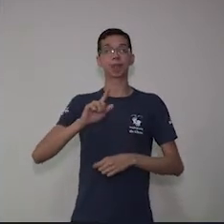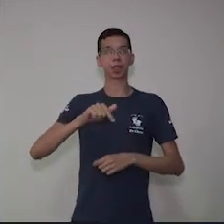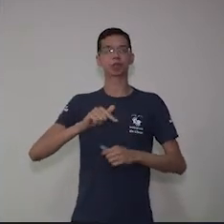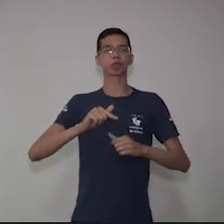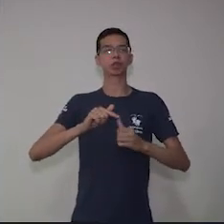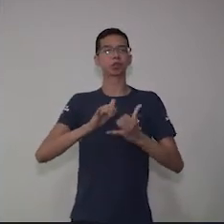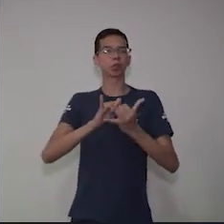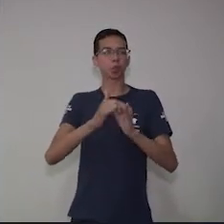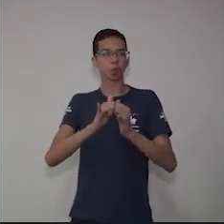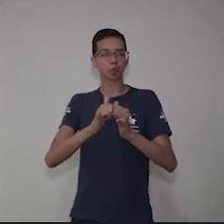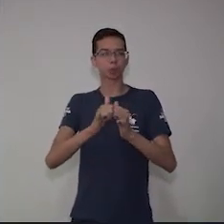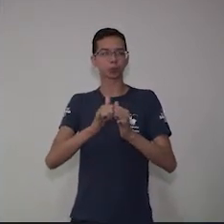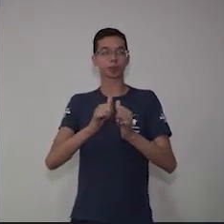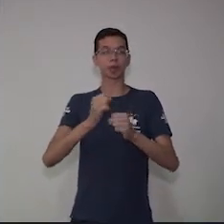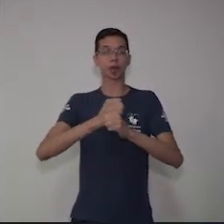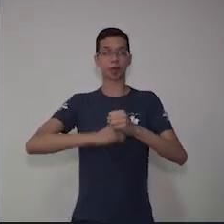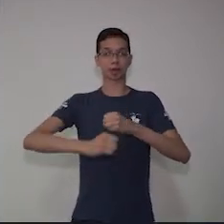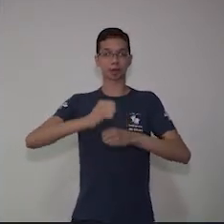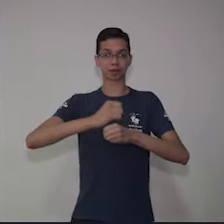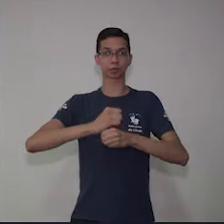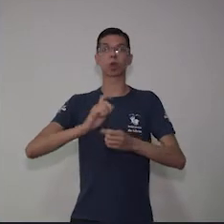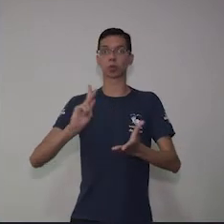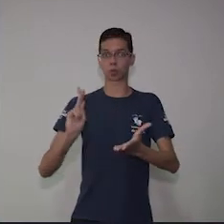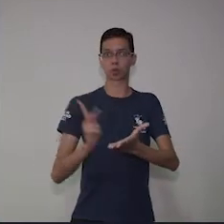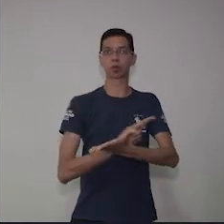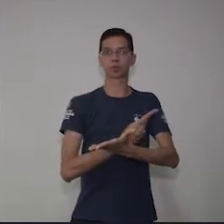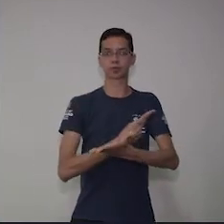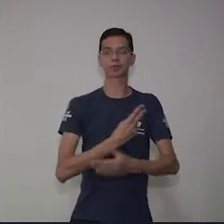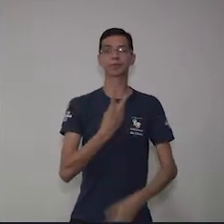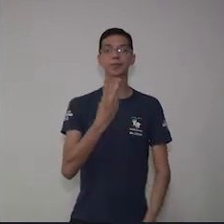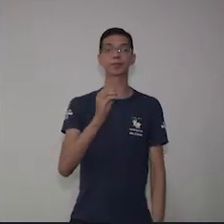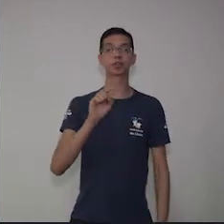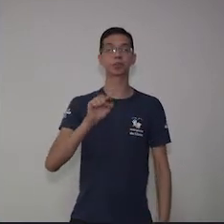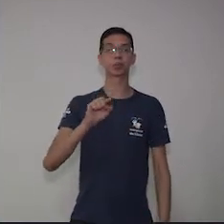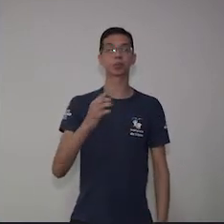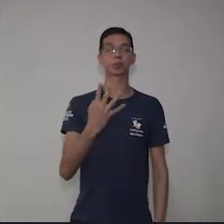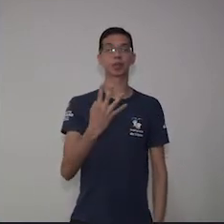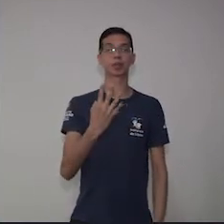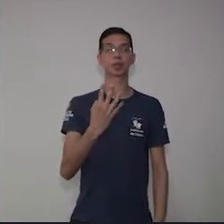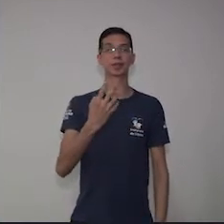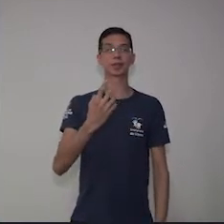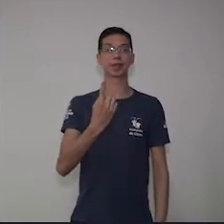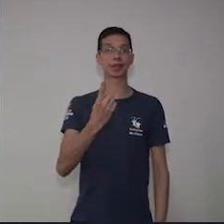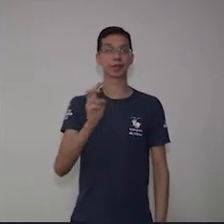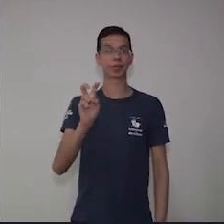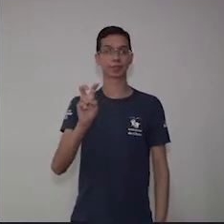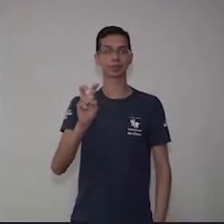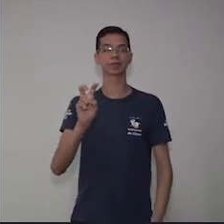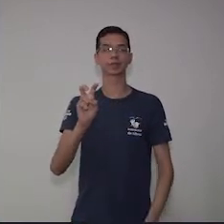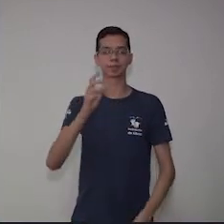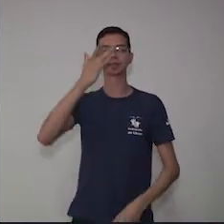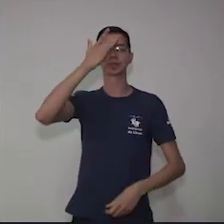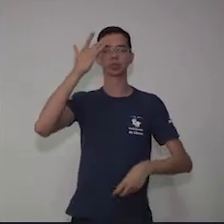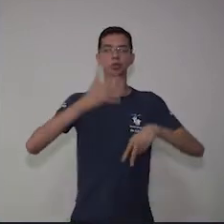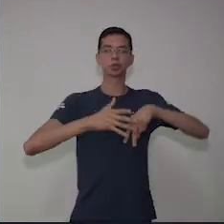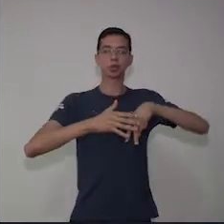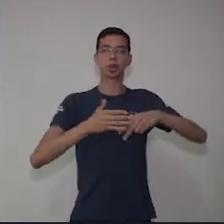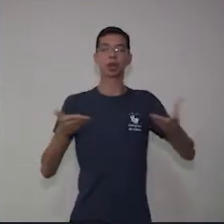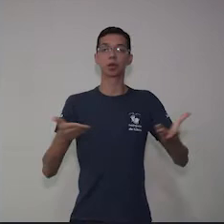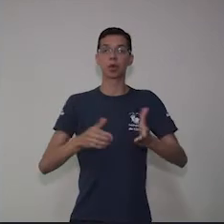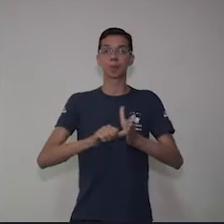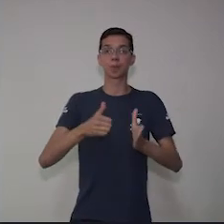junho do ano passado, nós tivemos 20.415 casos. E agora, na primeira